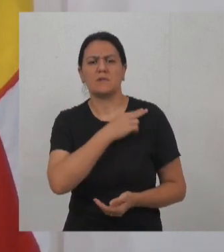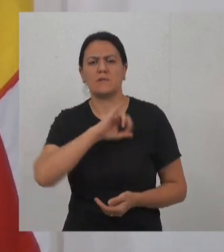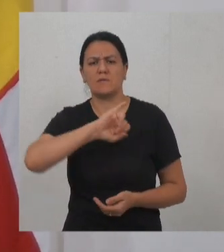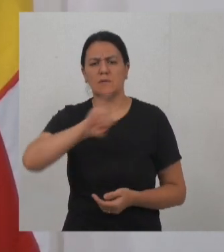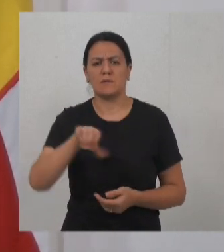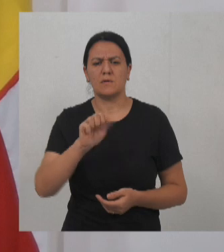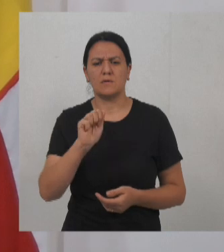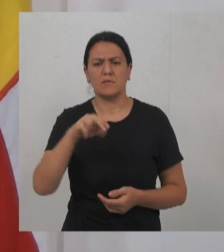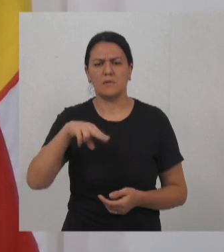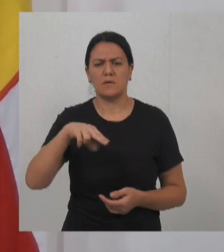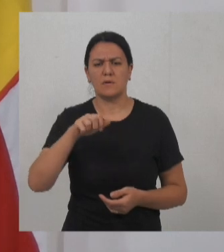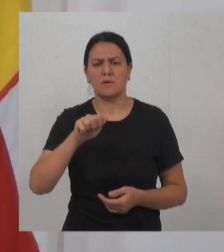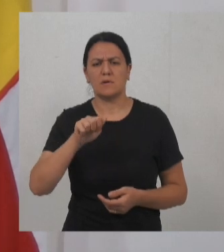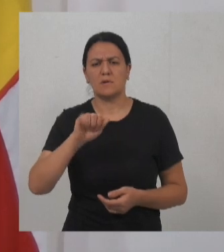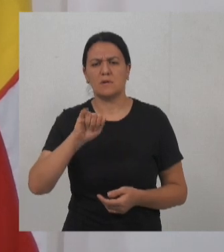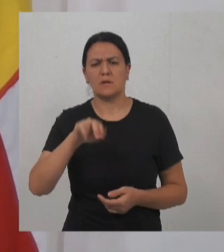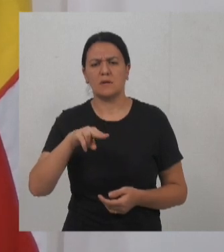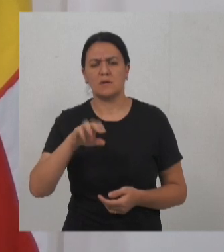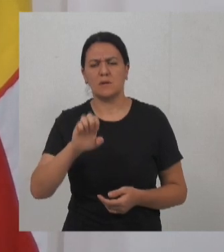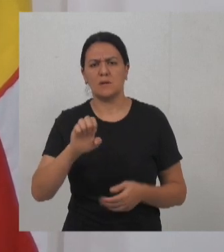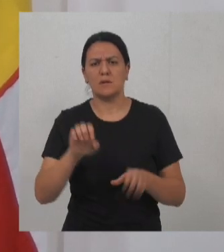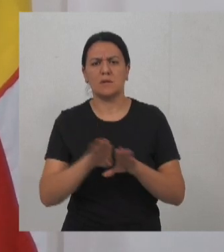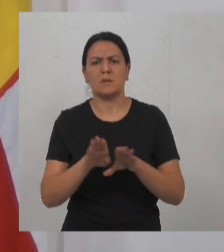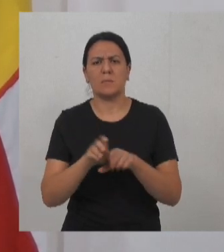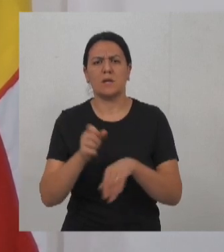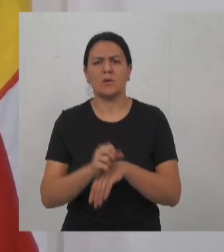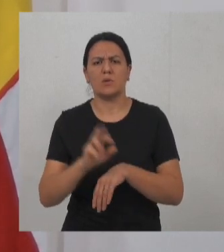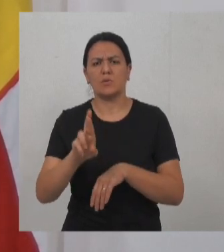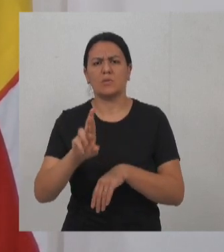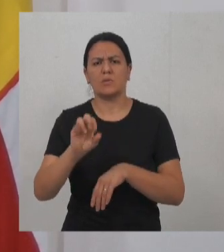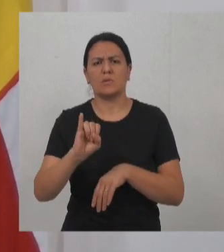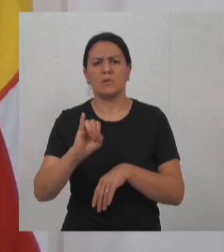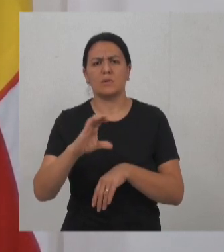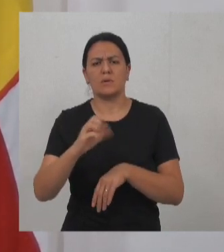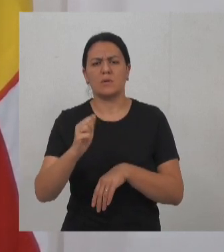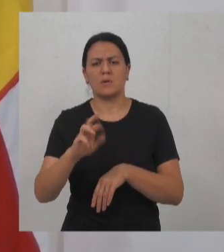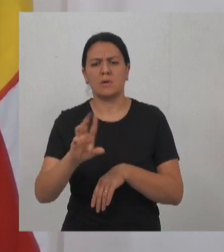doutores Janine Cantarelli e doutor Ricardo de Souza.